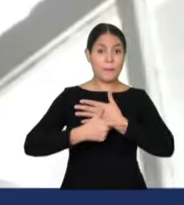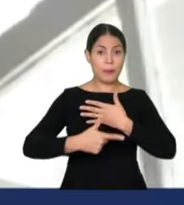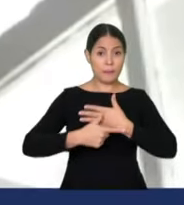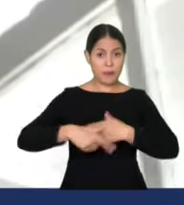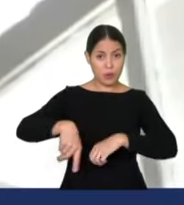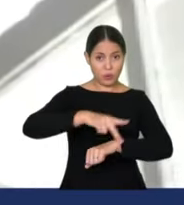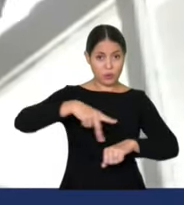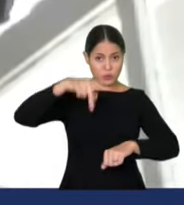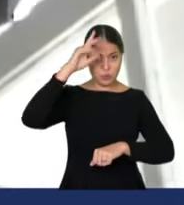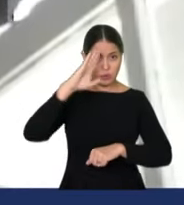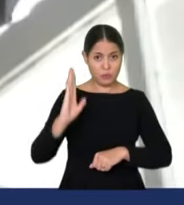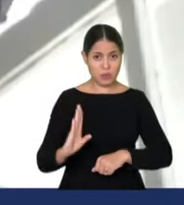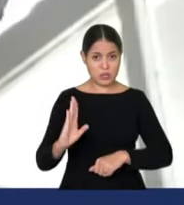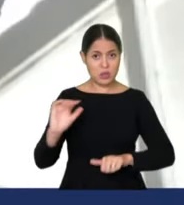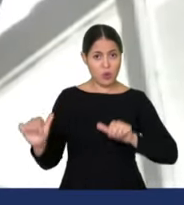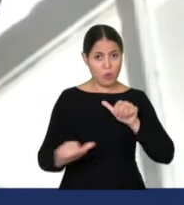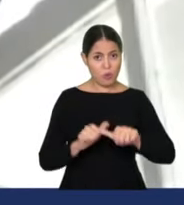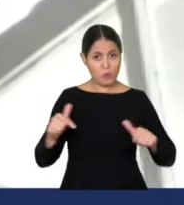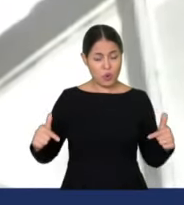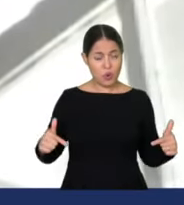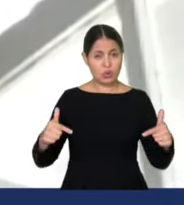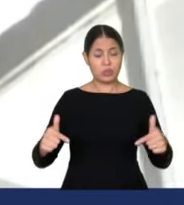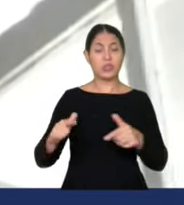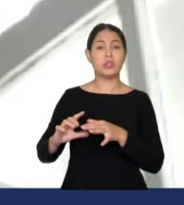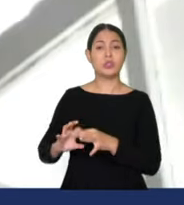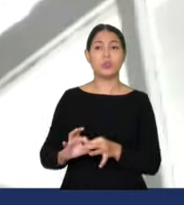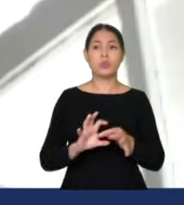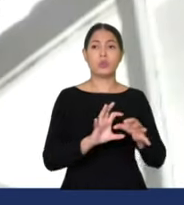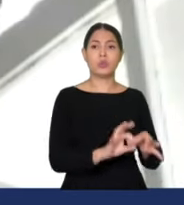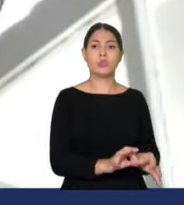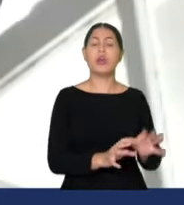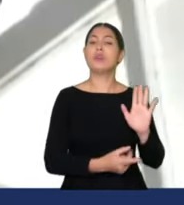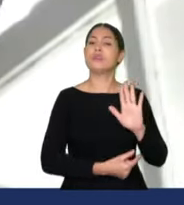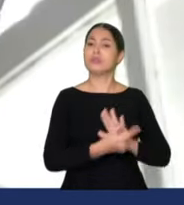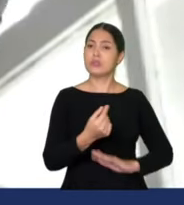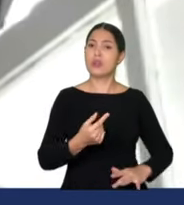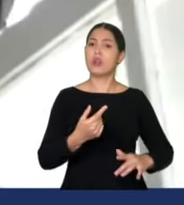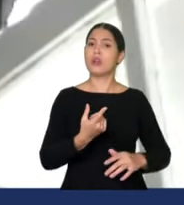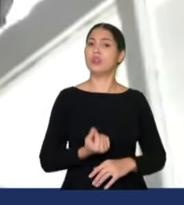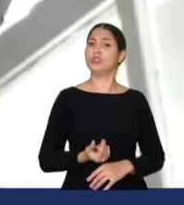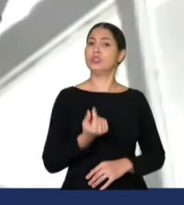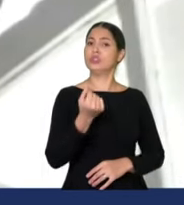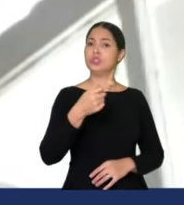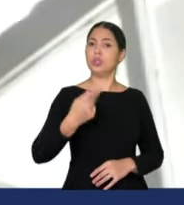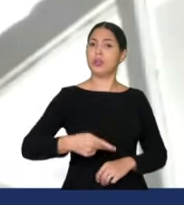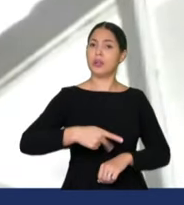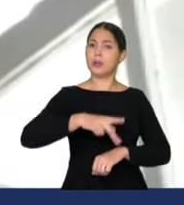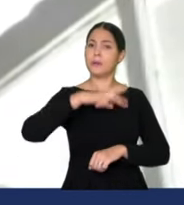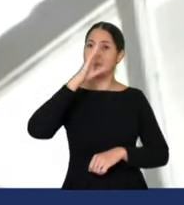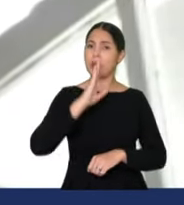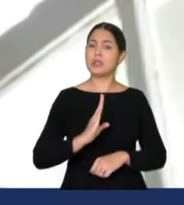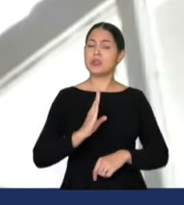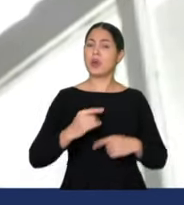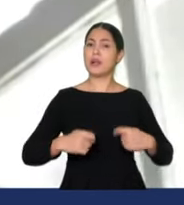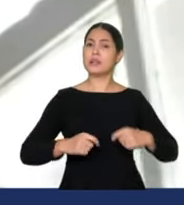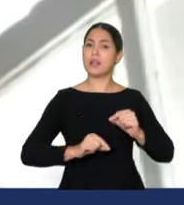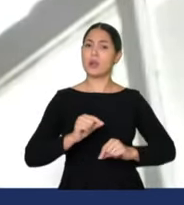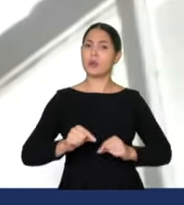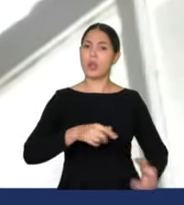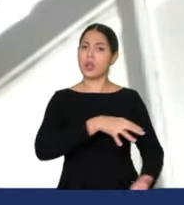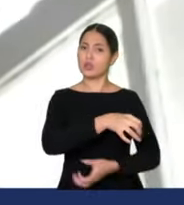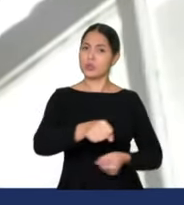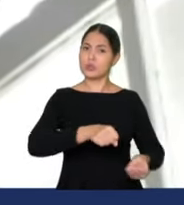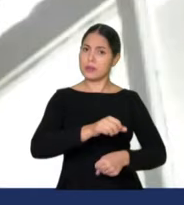para a mudança, tanto do padrão de acumulação do capital no Brasil, que seja mais sustentável, quanto na mudança do padrão